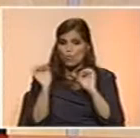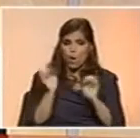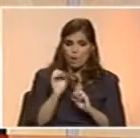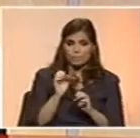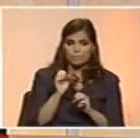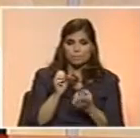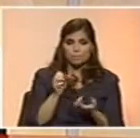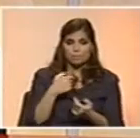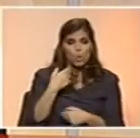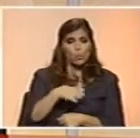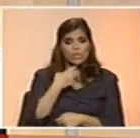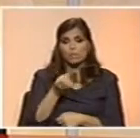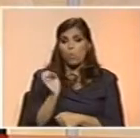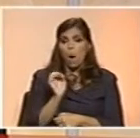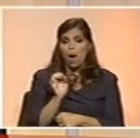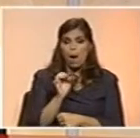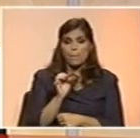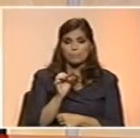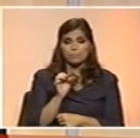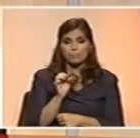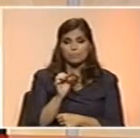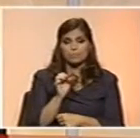sem peixe. E não sinto de facto